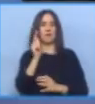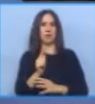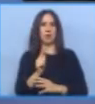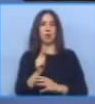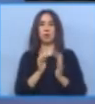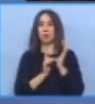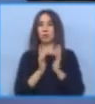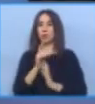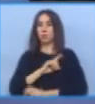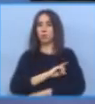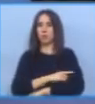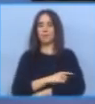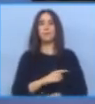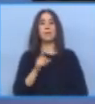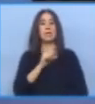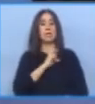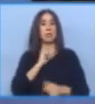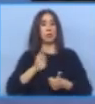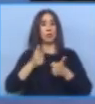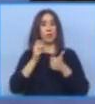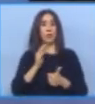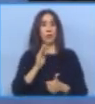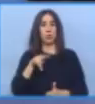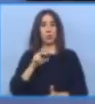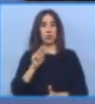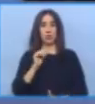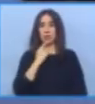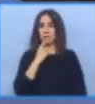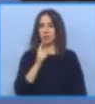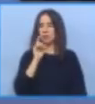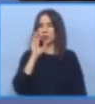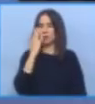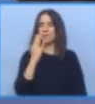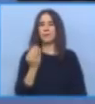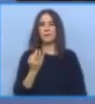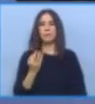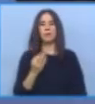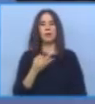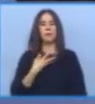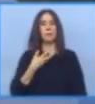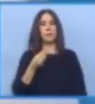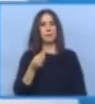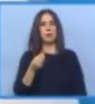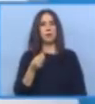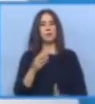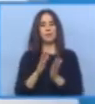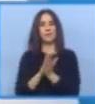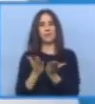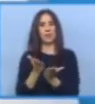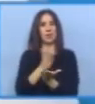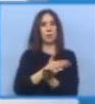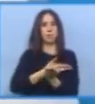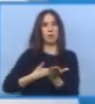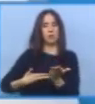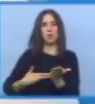E, pegando naquilo que o Frei Nunes disse, que é muito importante, Pedro faz, digamos assim, uma releitura do Antigo Testamento, que